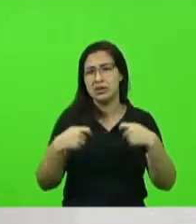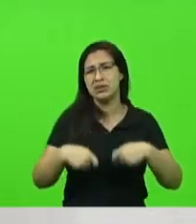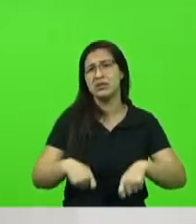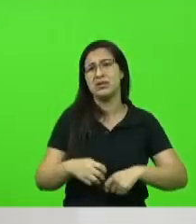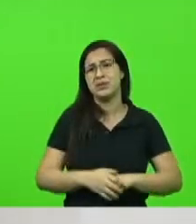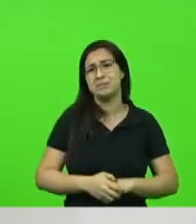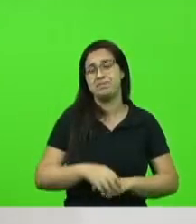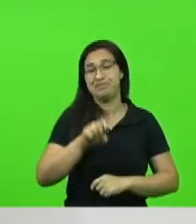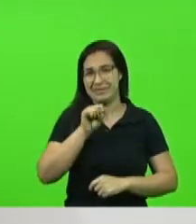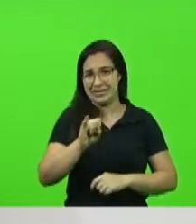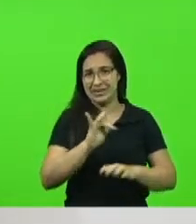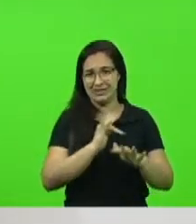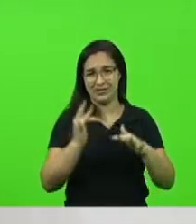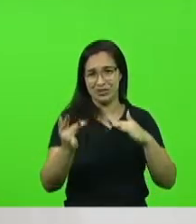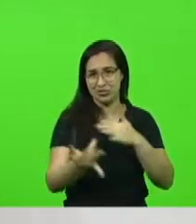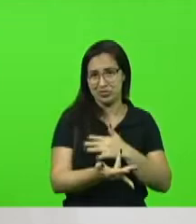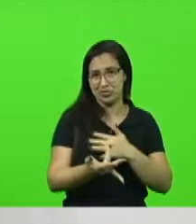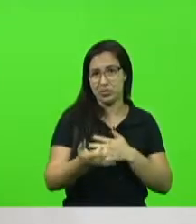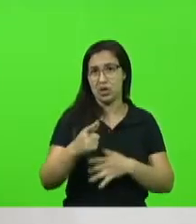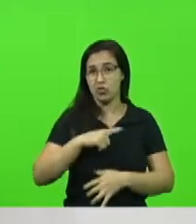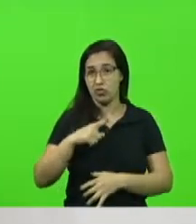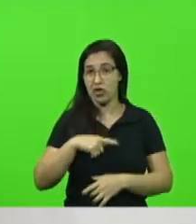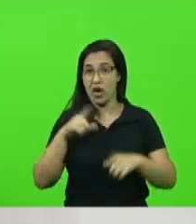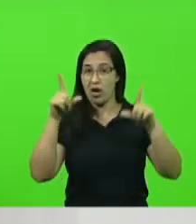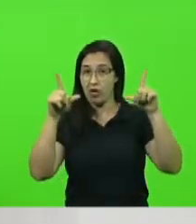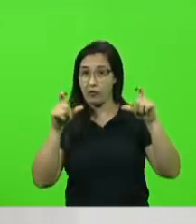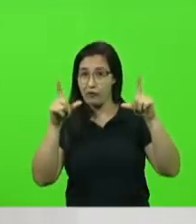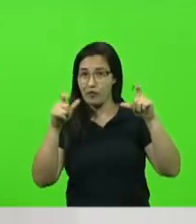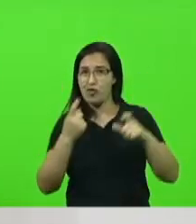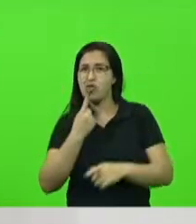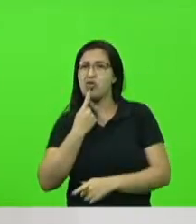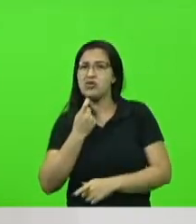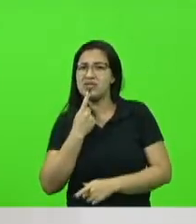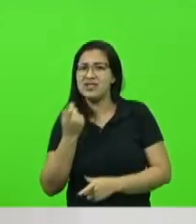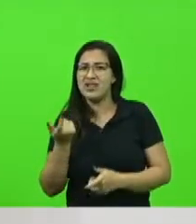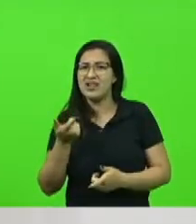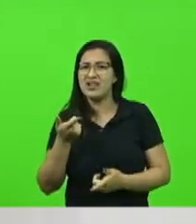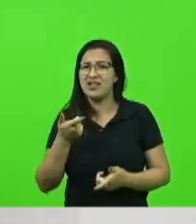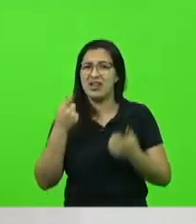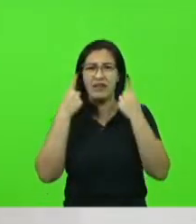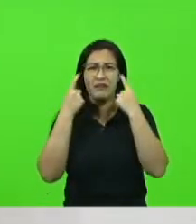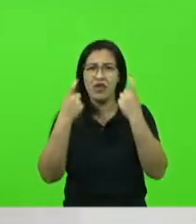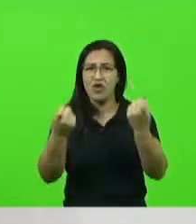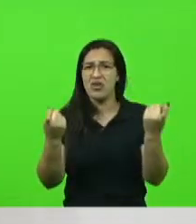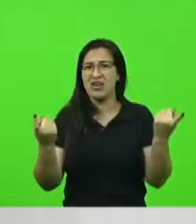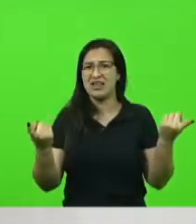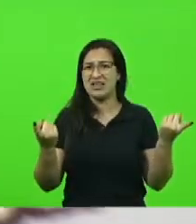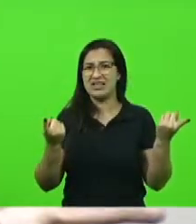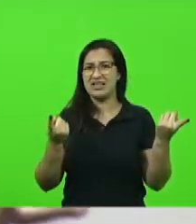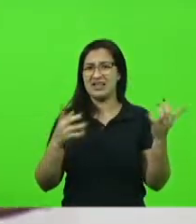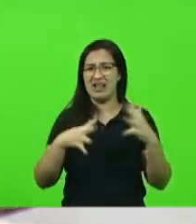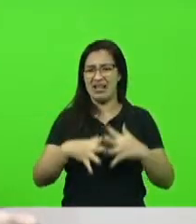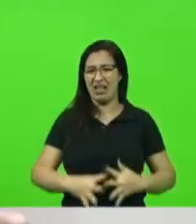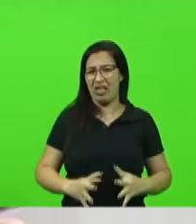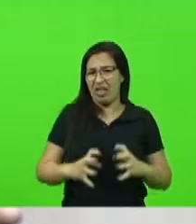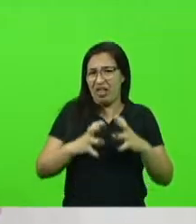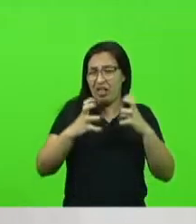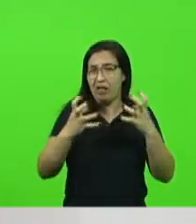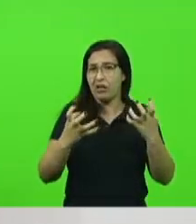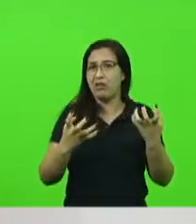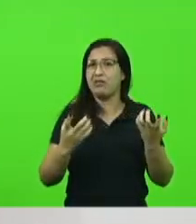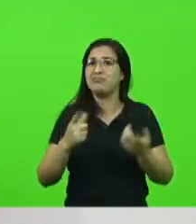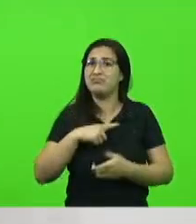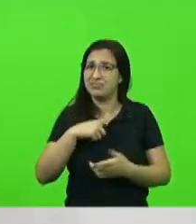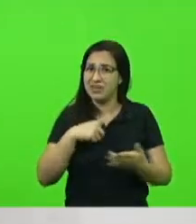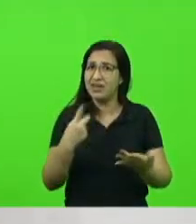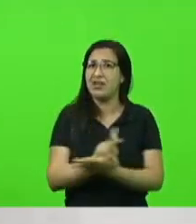rede social com imagem de sangue, de violência, de brutalidade, alguma coisa está errada.